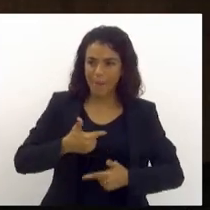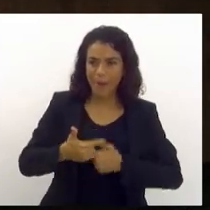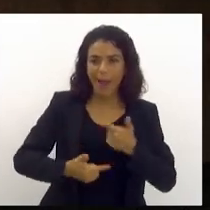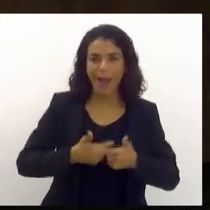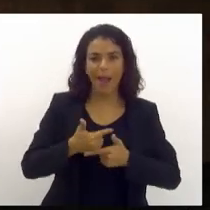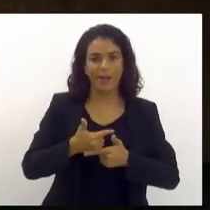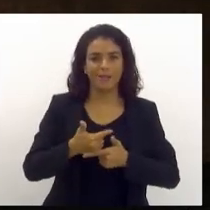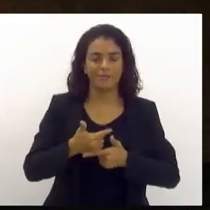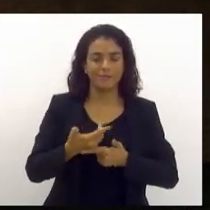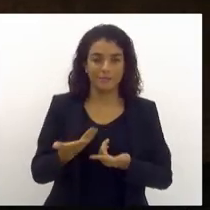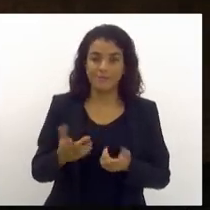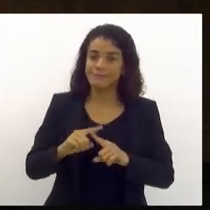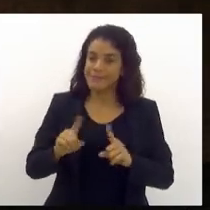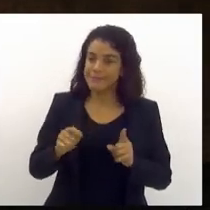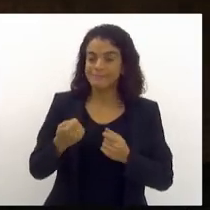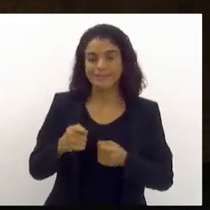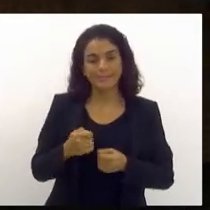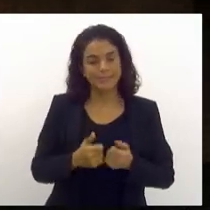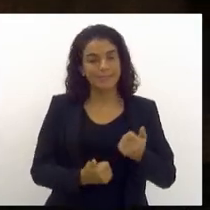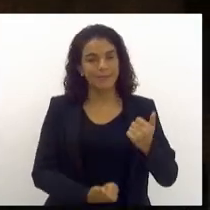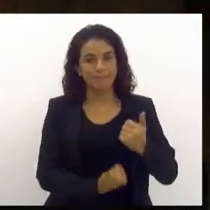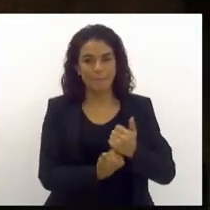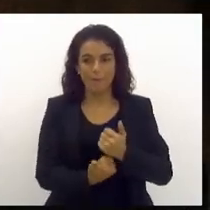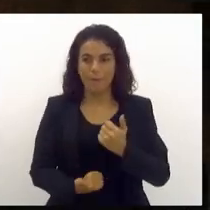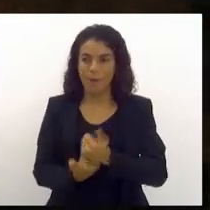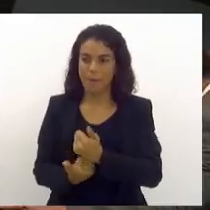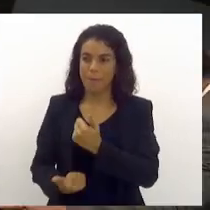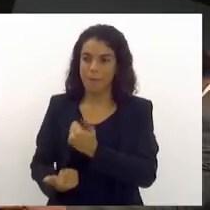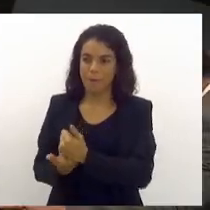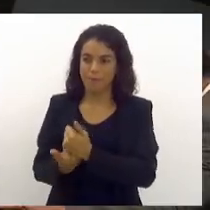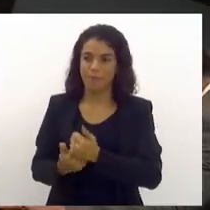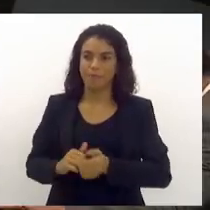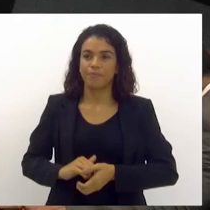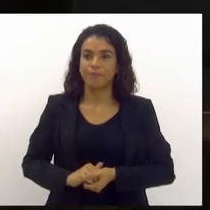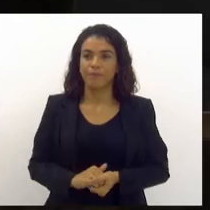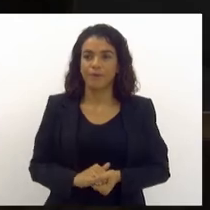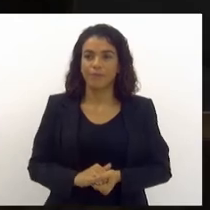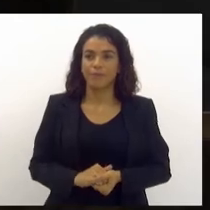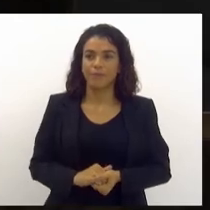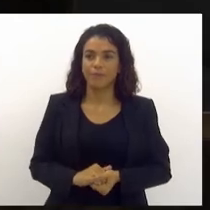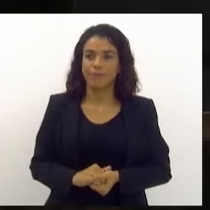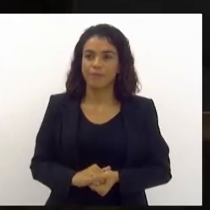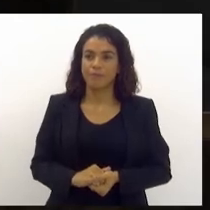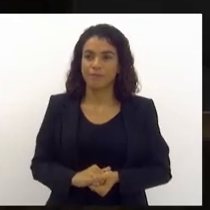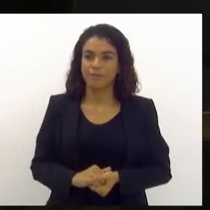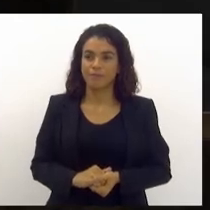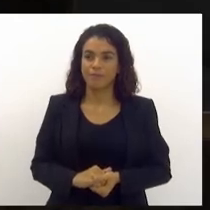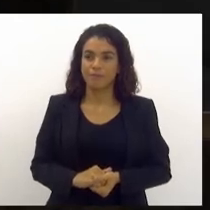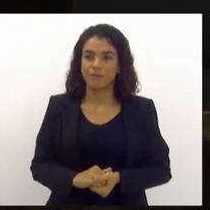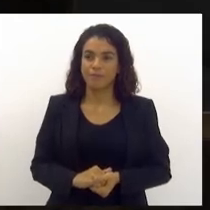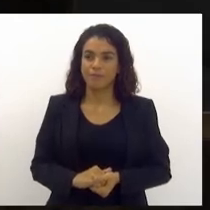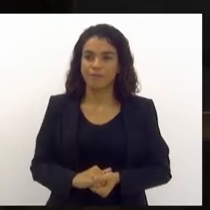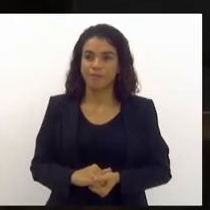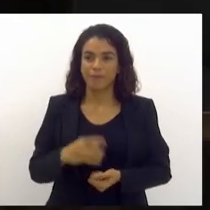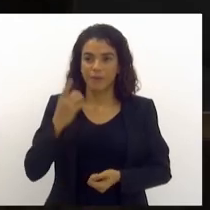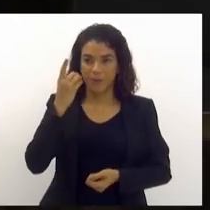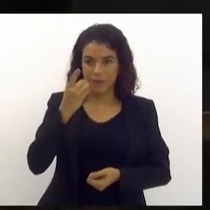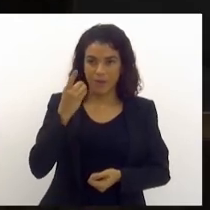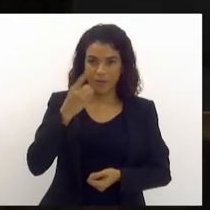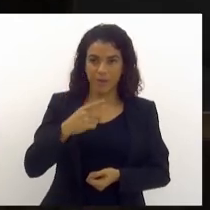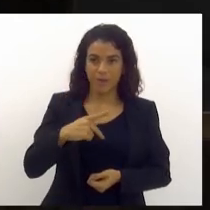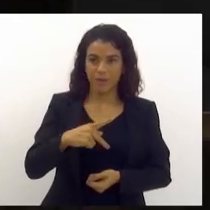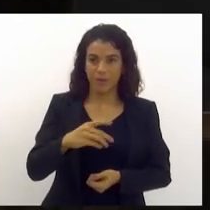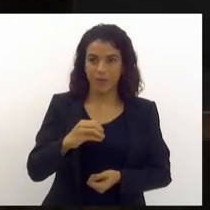infelizmente, precisamos dos outros entes nos ajudando, senhor presidente. Obrigado. Muito obrigado, deputado Dino. Pobel. Deputado